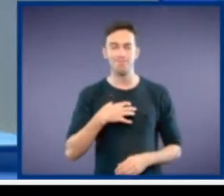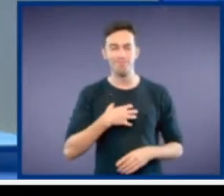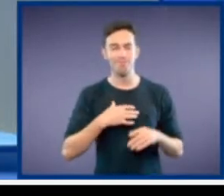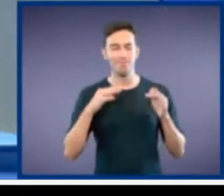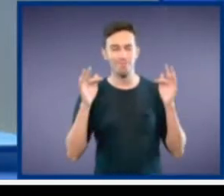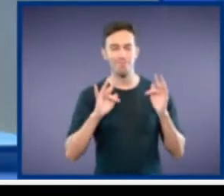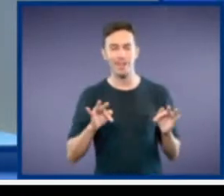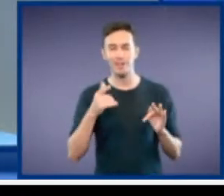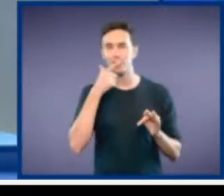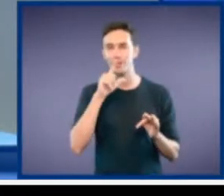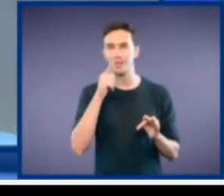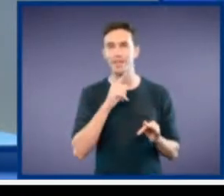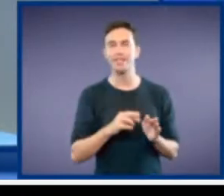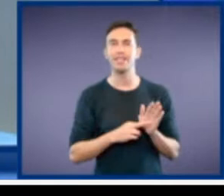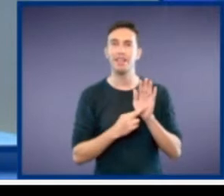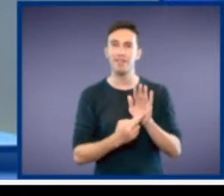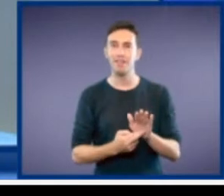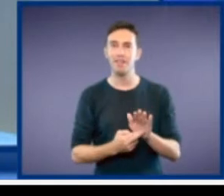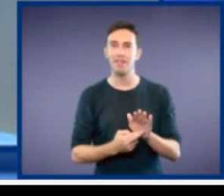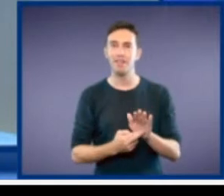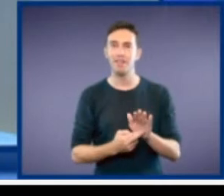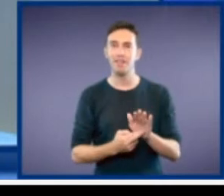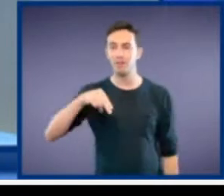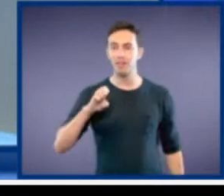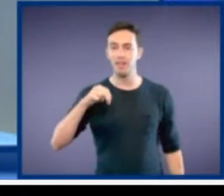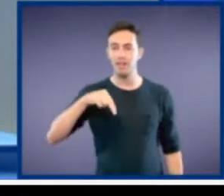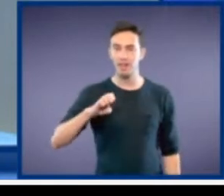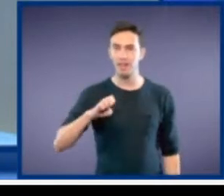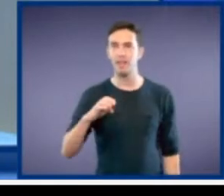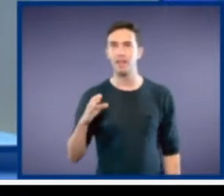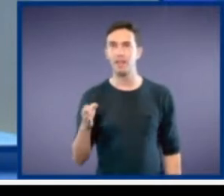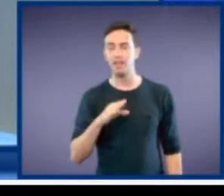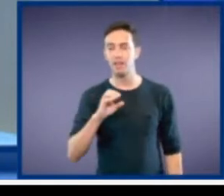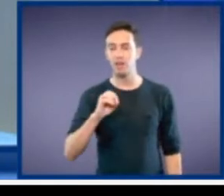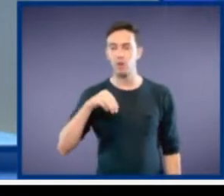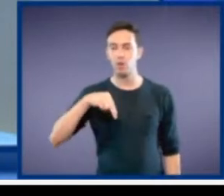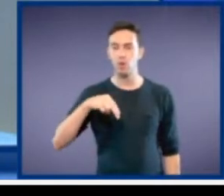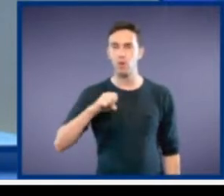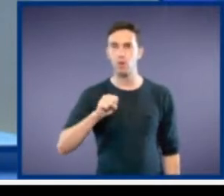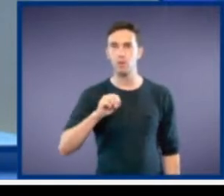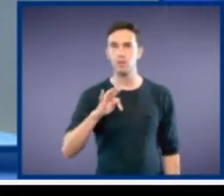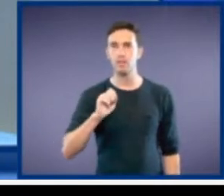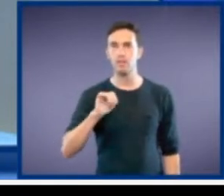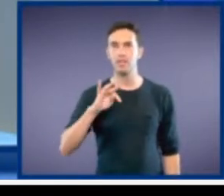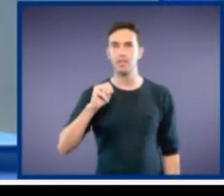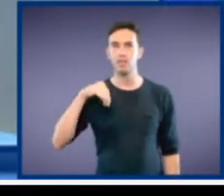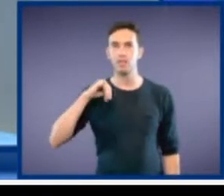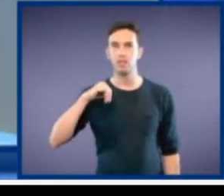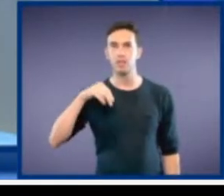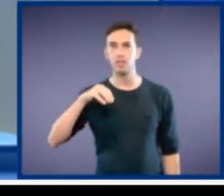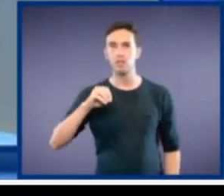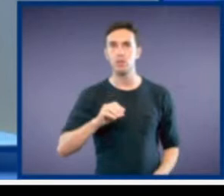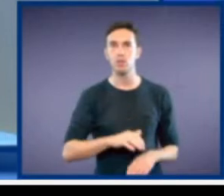poder referenciar o seu Nenê Constantino e aos demais irmãos,